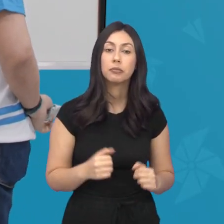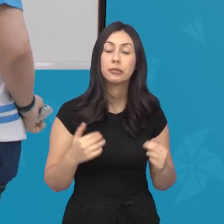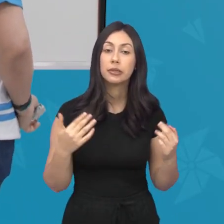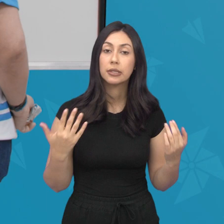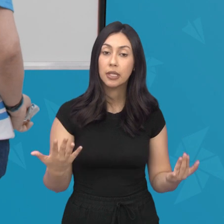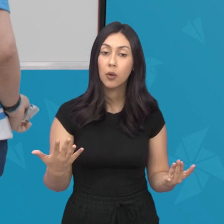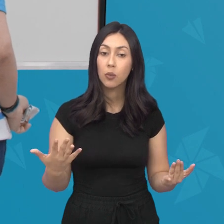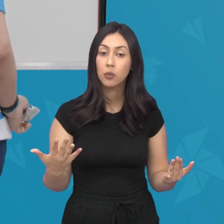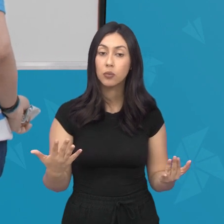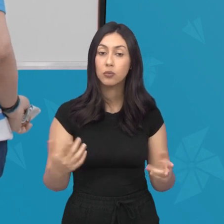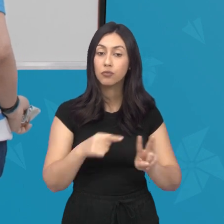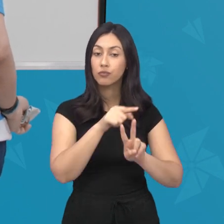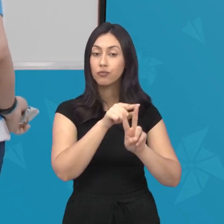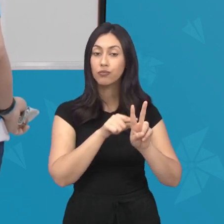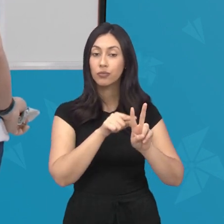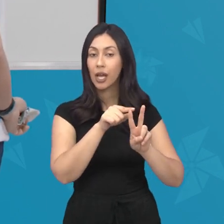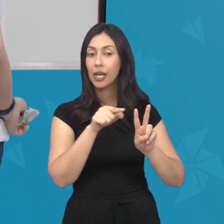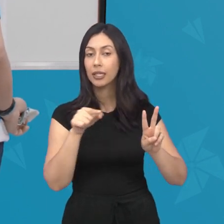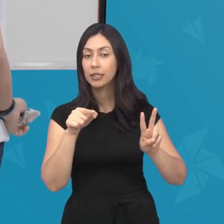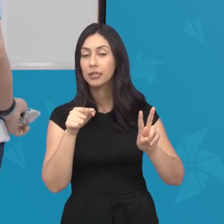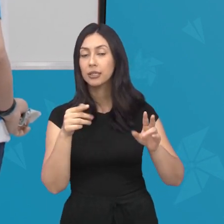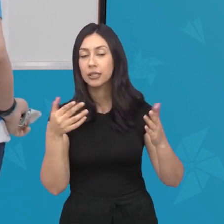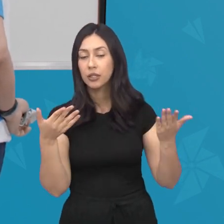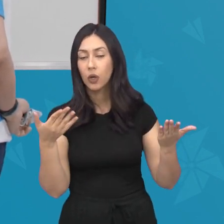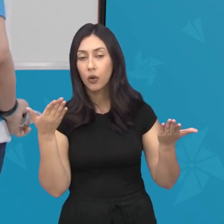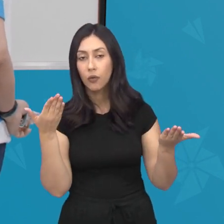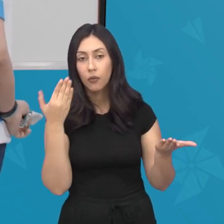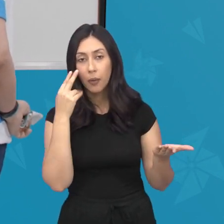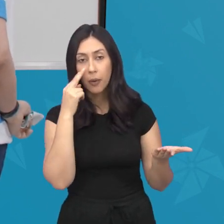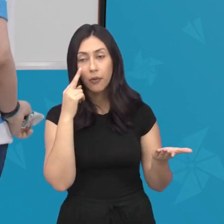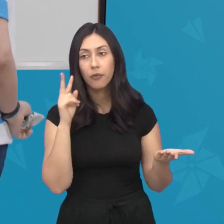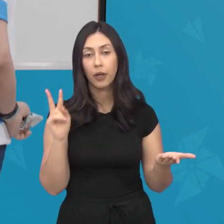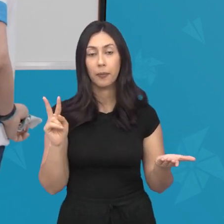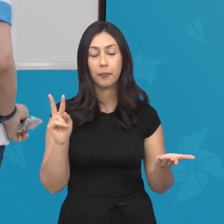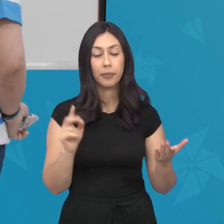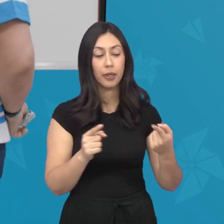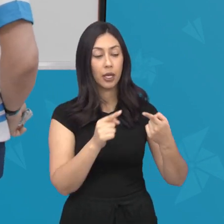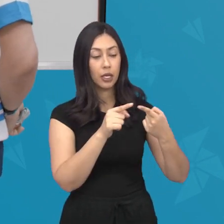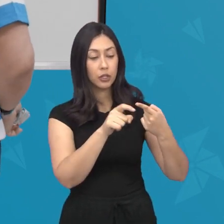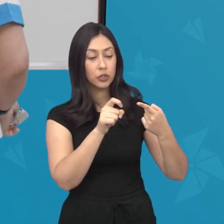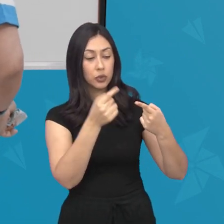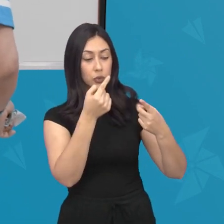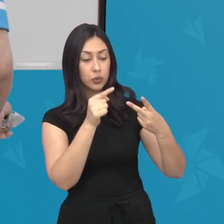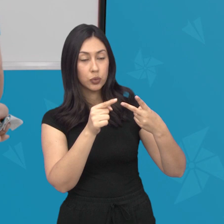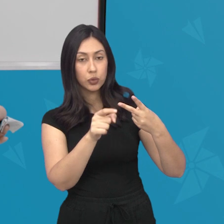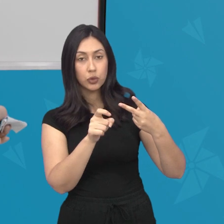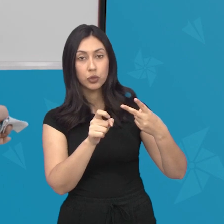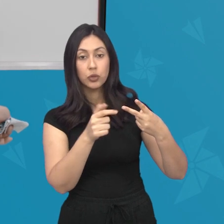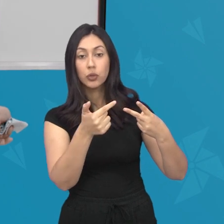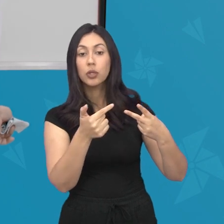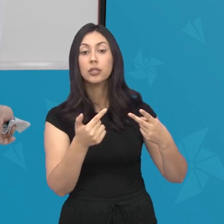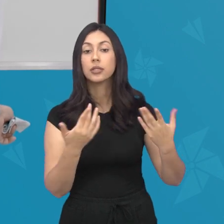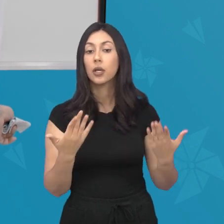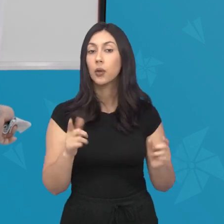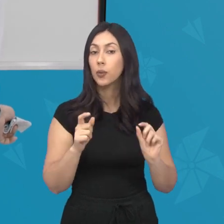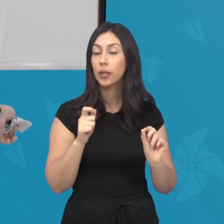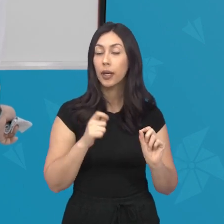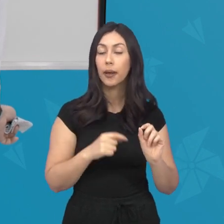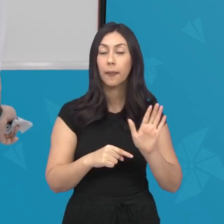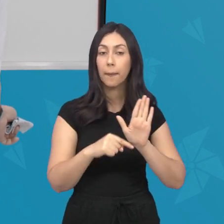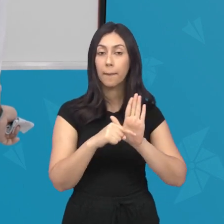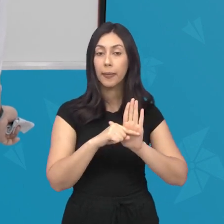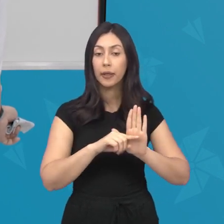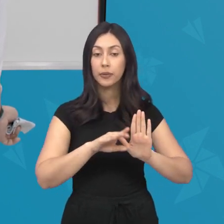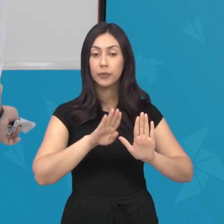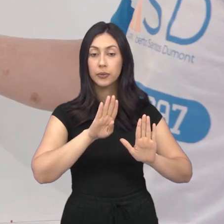Então, as raízes x1 e x2 serão menos b,